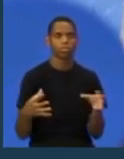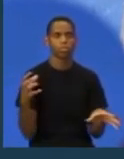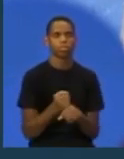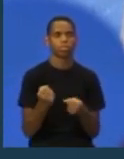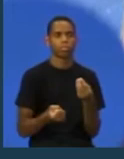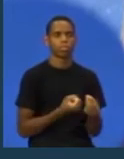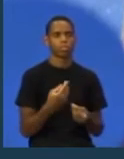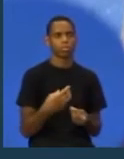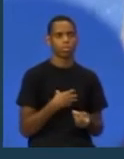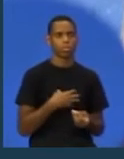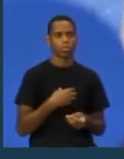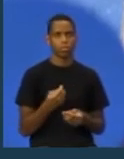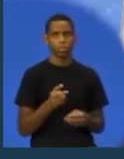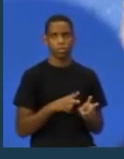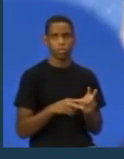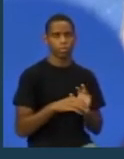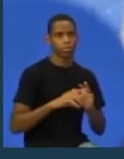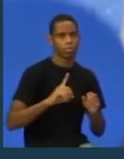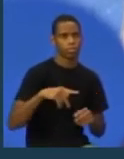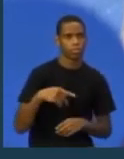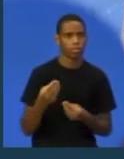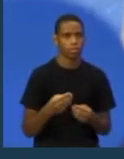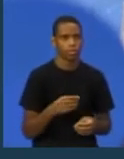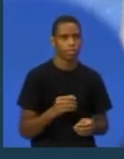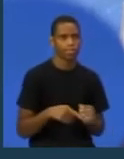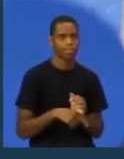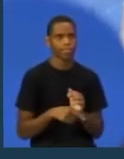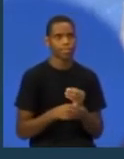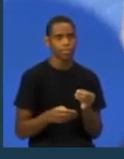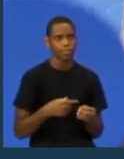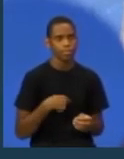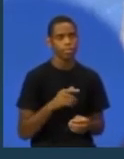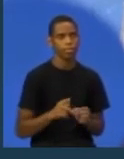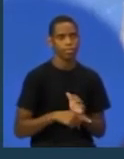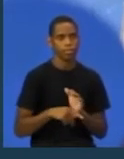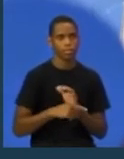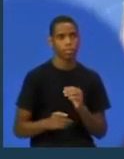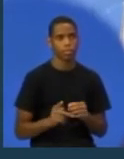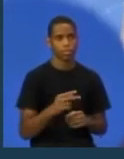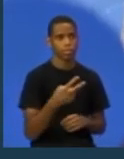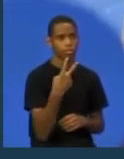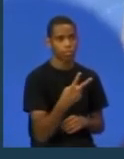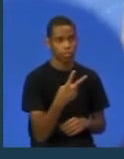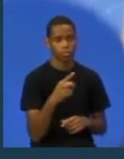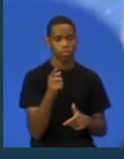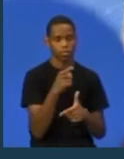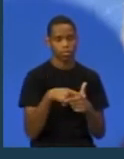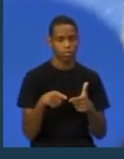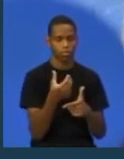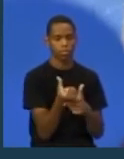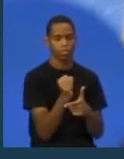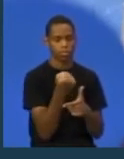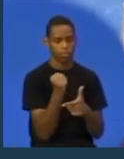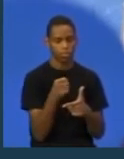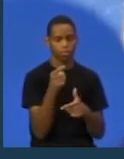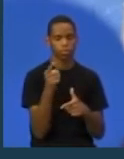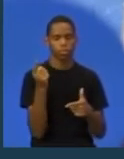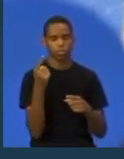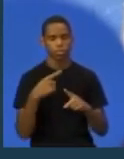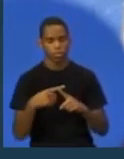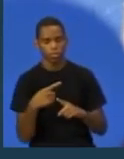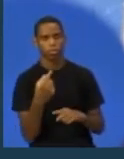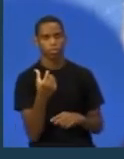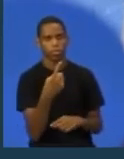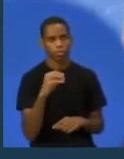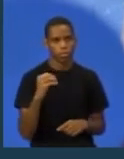dois casos? Sempre desvio padrão sobre a média. Então, coeficiente de variação do peso, 2 dividido por 68 multiplicado por